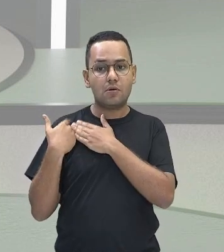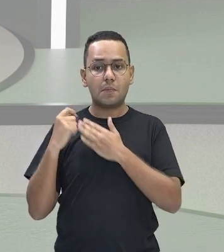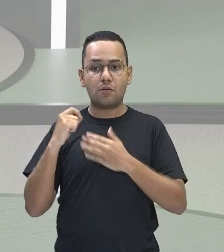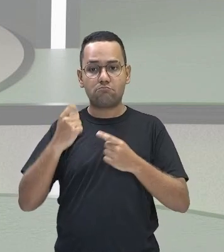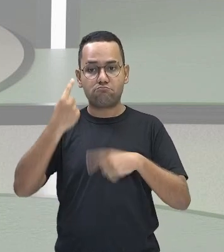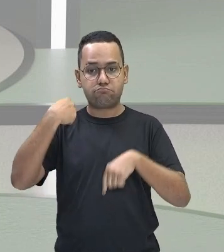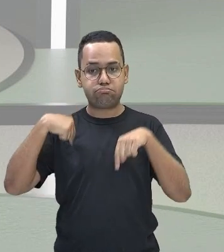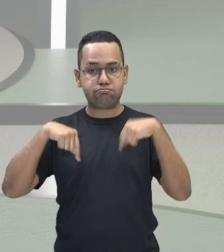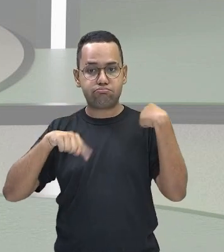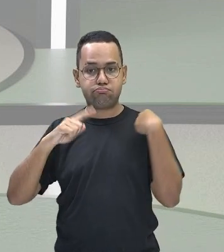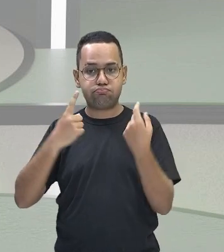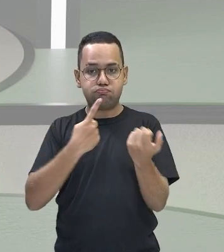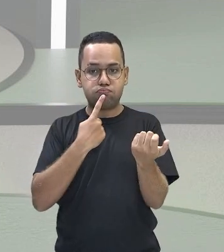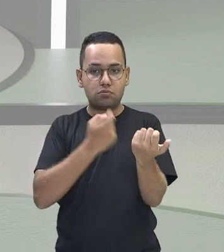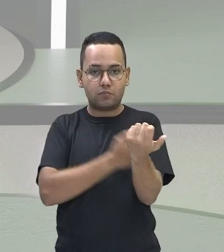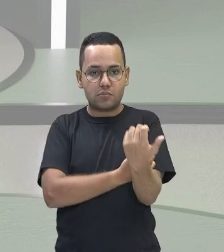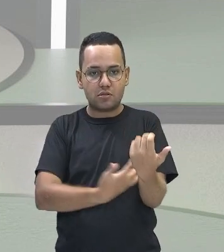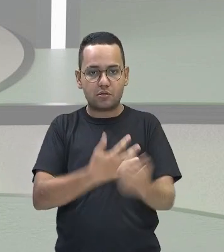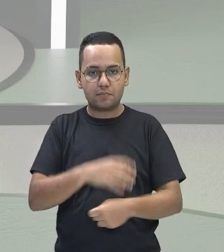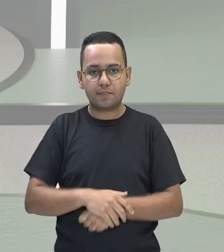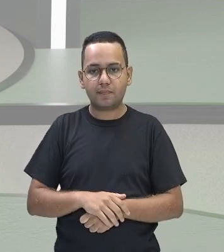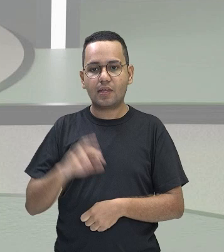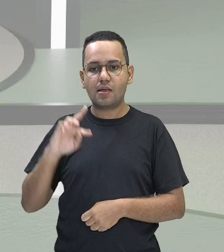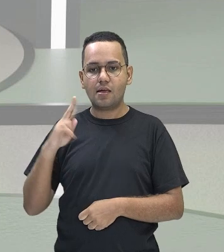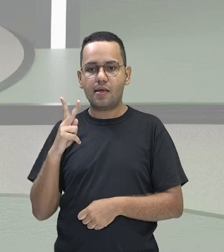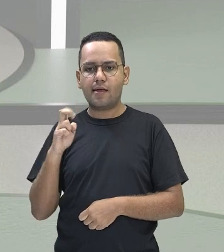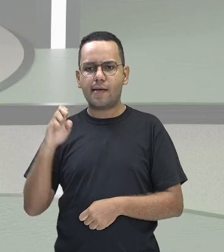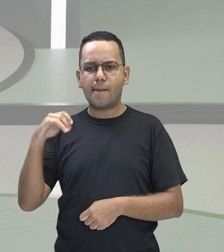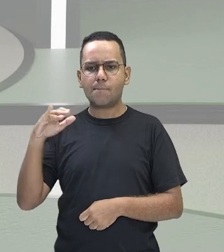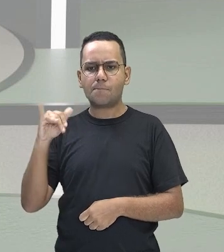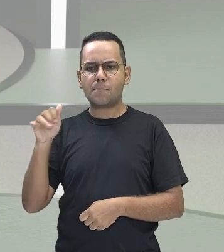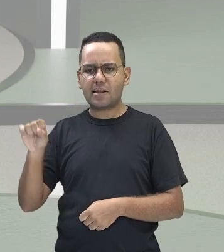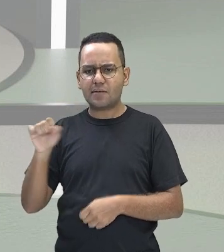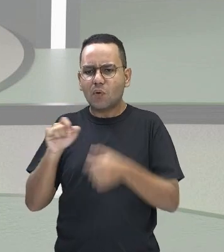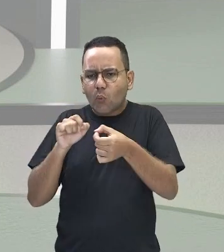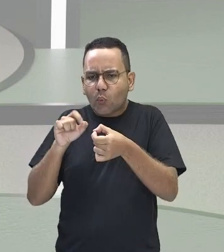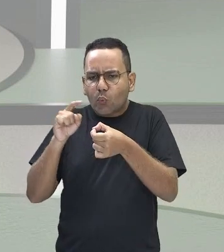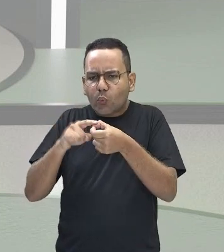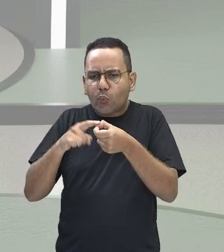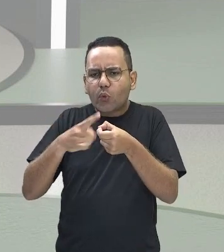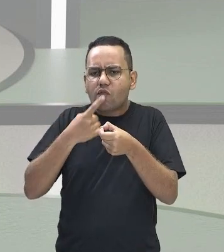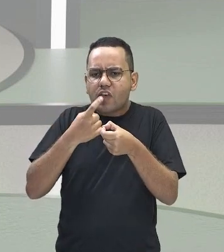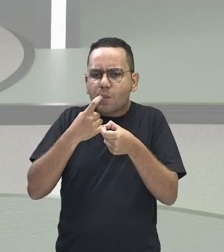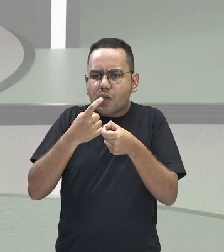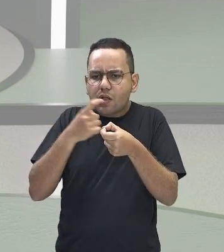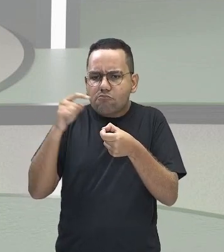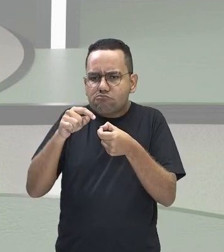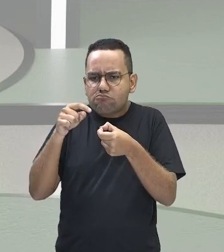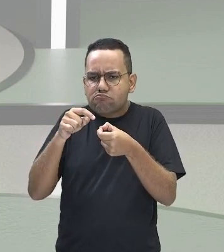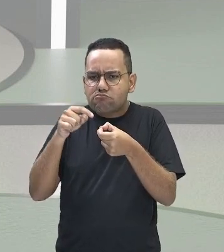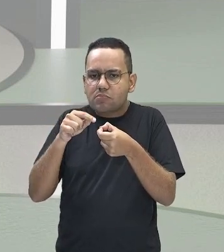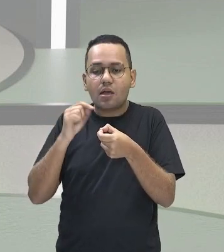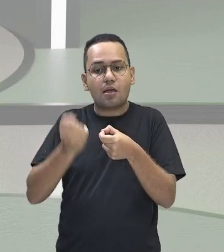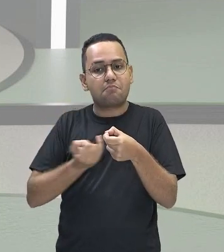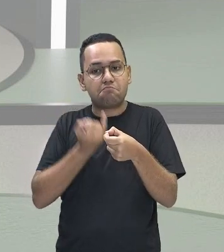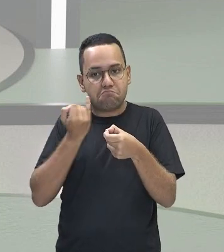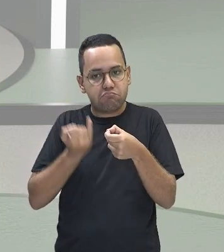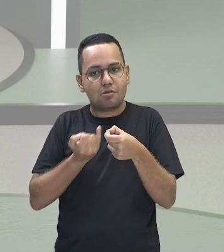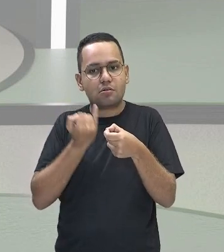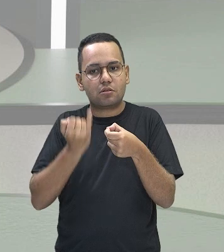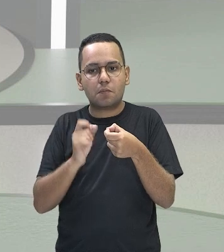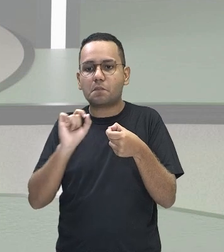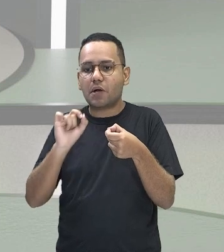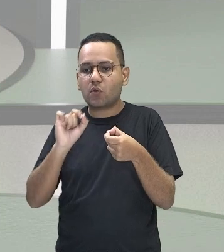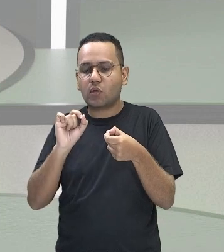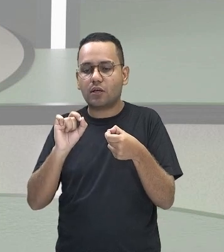tá bom? As hemácias, essas células vermelhas, e parece um biscoitozinho, Essas células são essenciais no